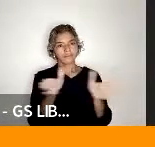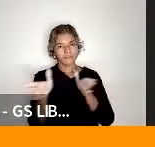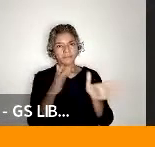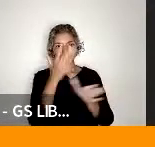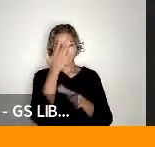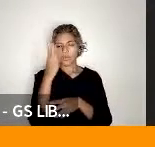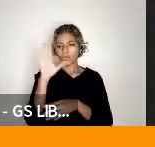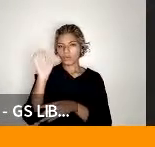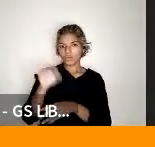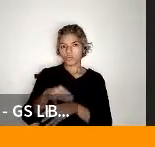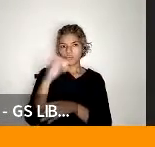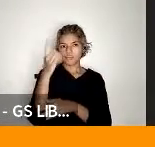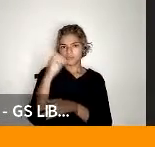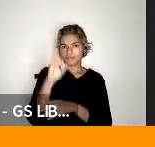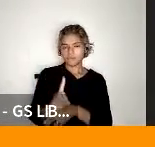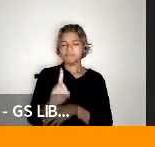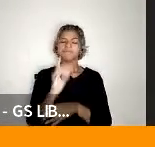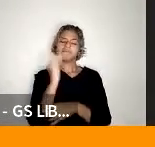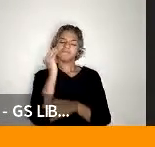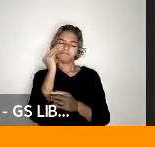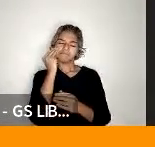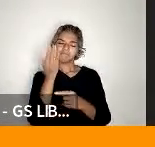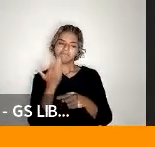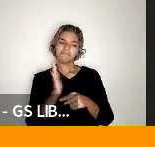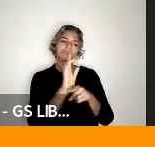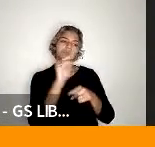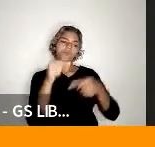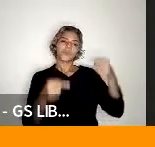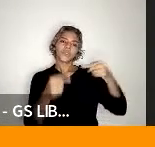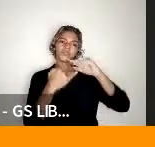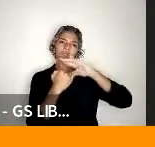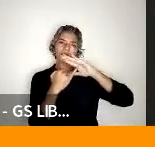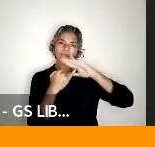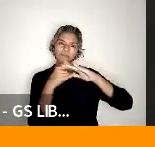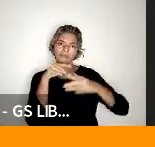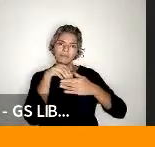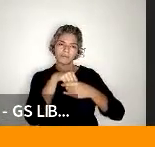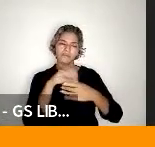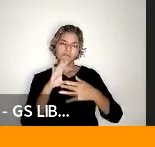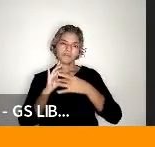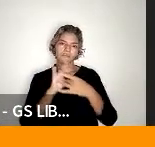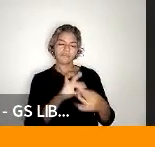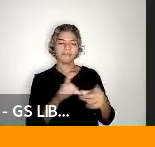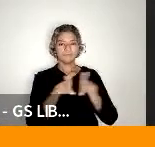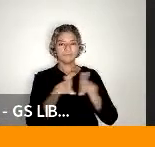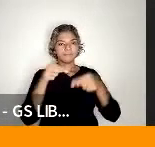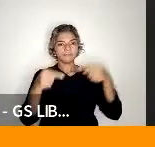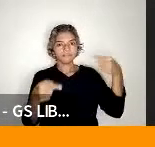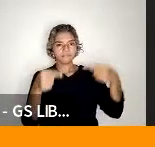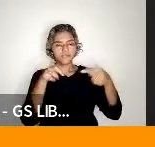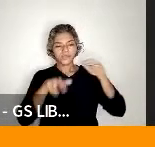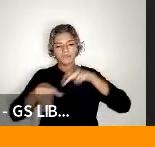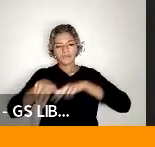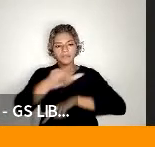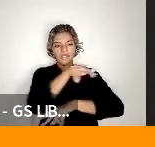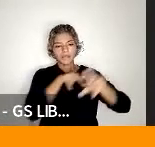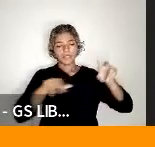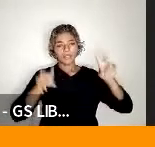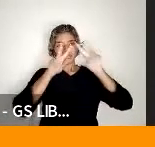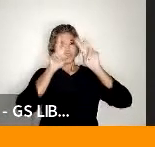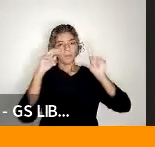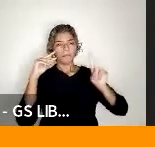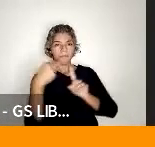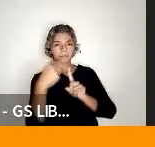para a construção de uma política institucional nesse contexto, discutindo, né, diversidade a partir dessa perspectiva do direito das pessoas